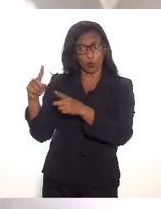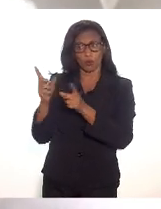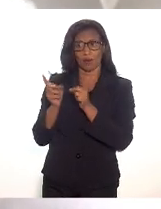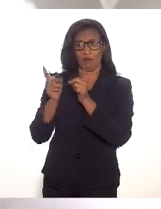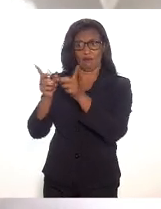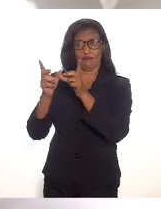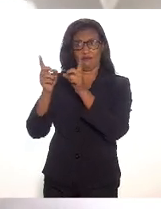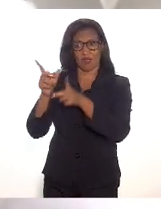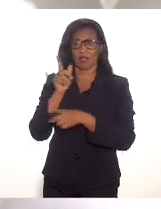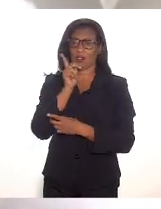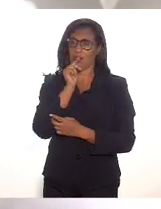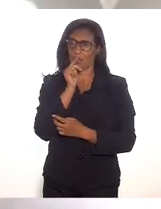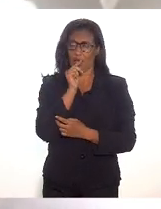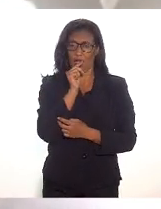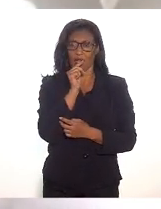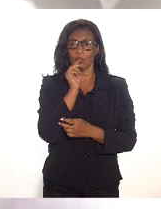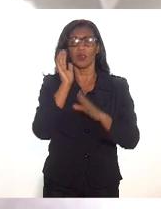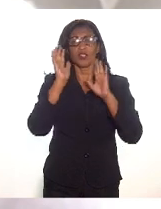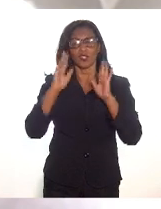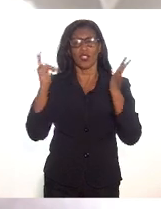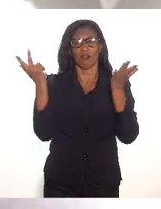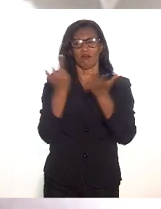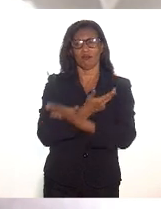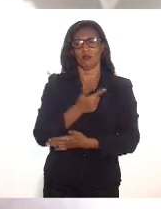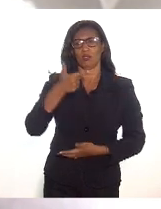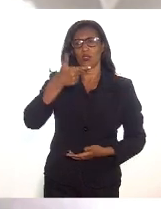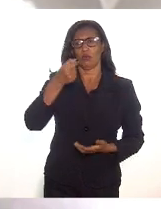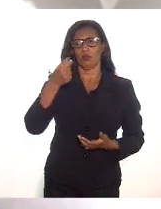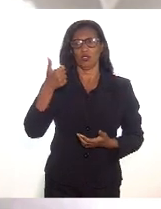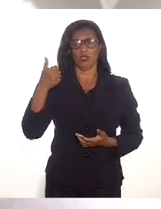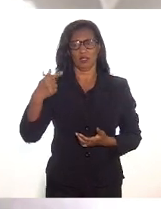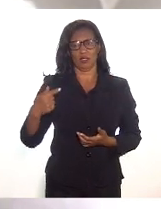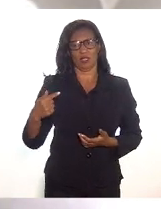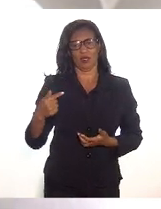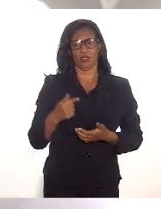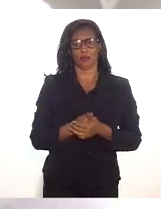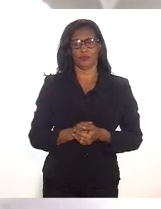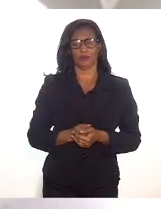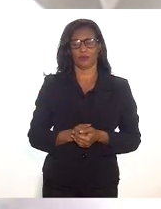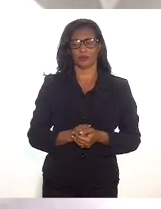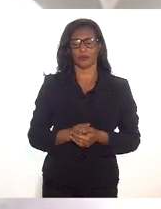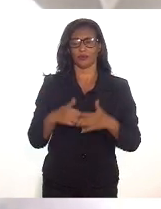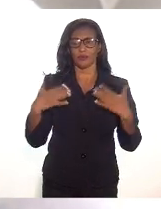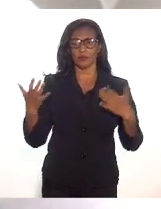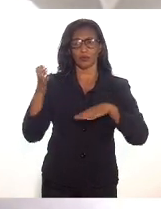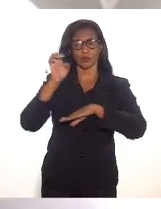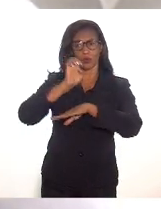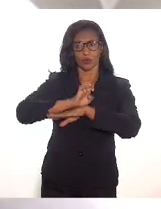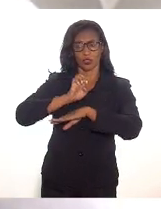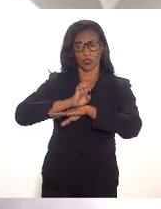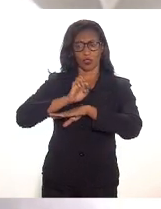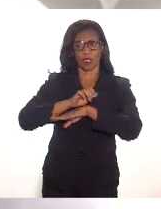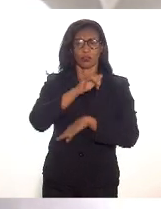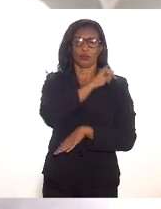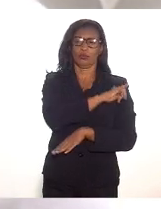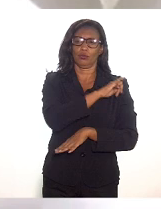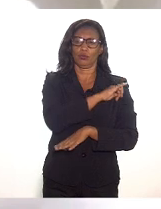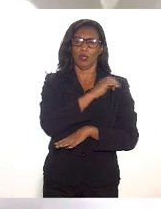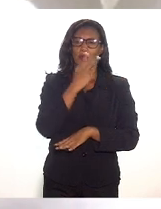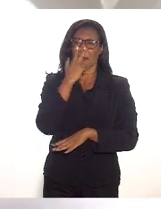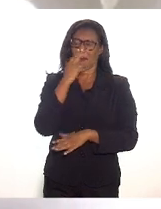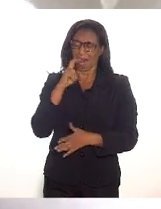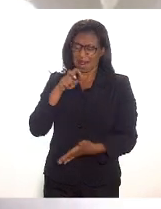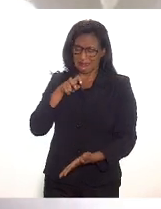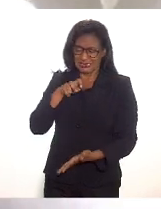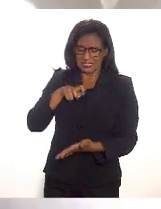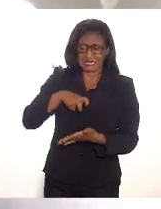SEDAI, já o fizemos em 2017, quando o Estado do Rio de Janeiro ficou de